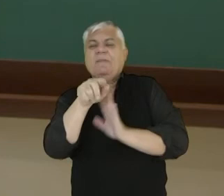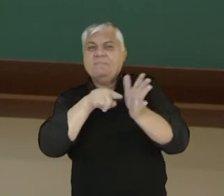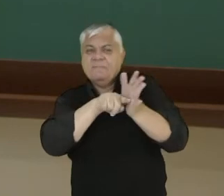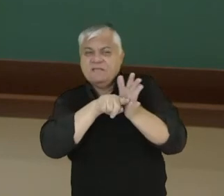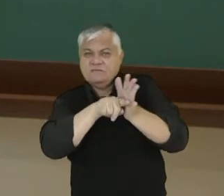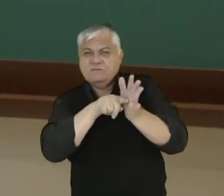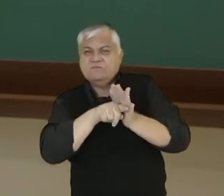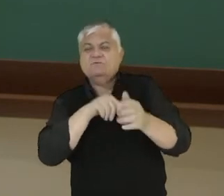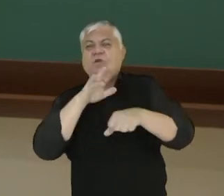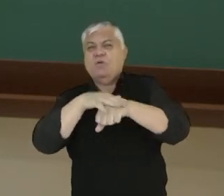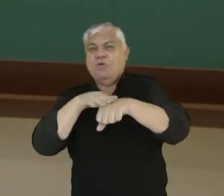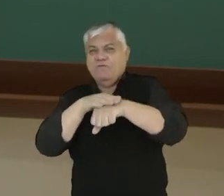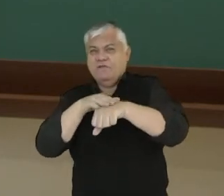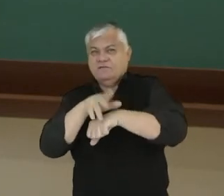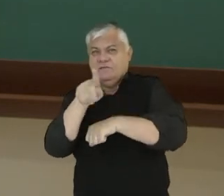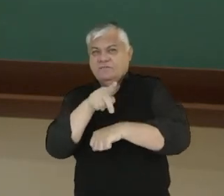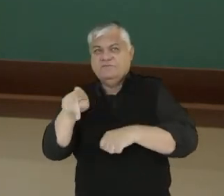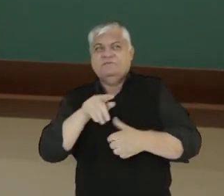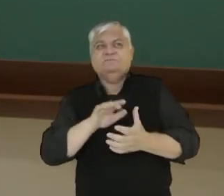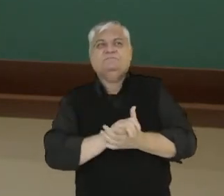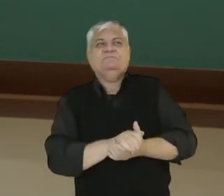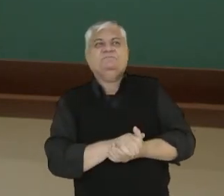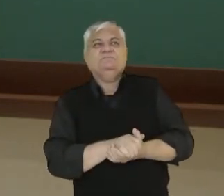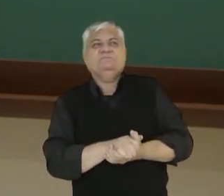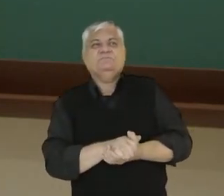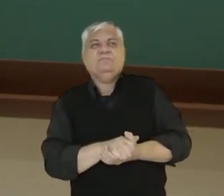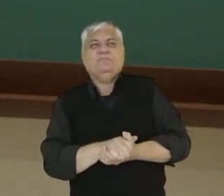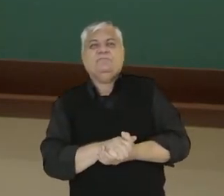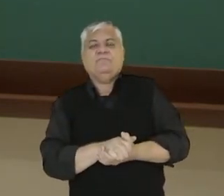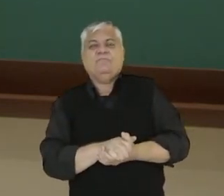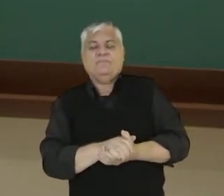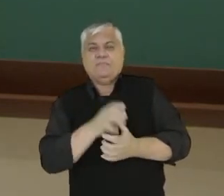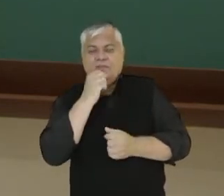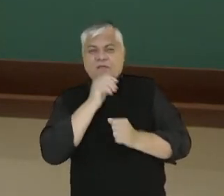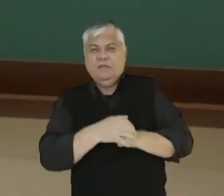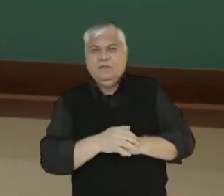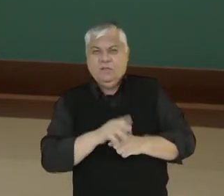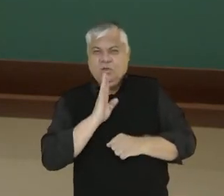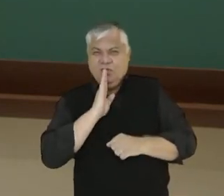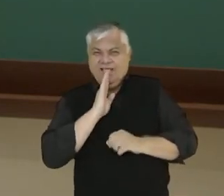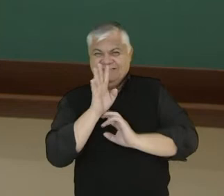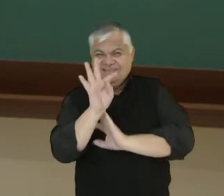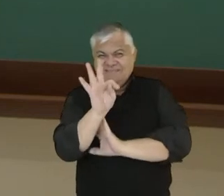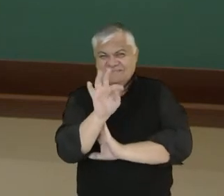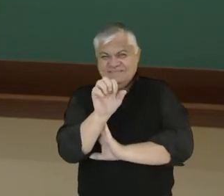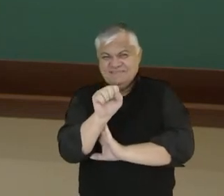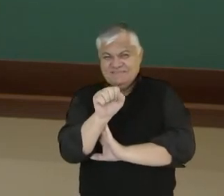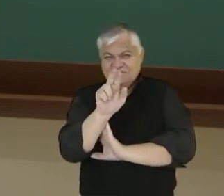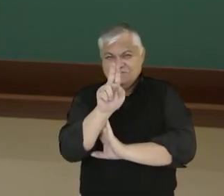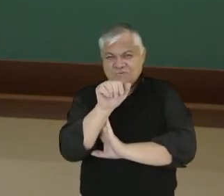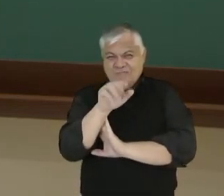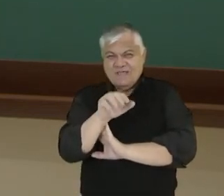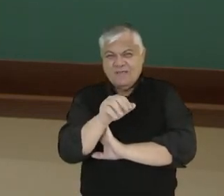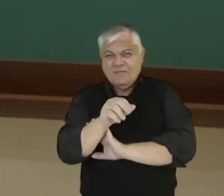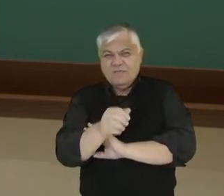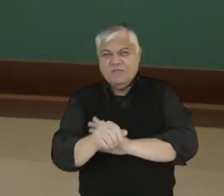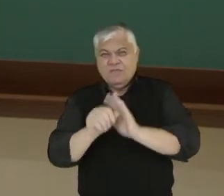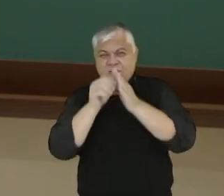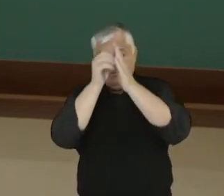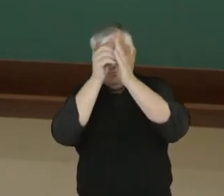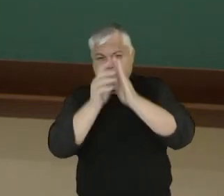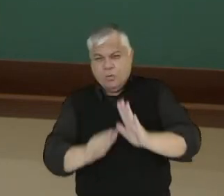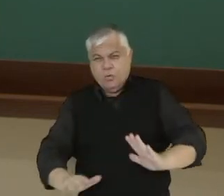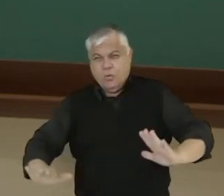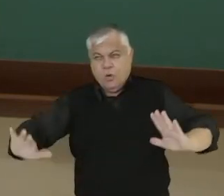e converse com seu professor. Assim, falando do tsunami, pessoal, o que acontece? O tsunami, você tem